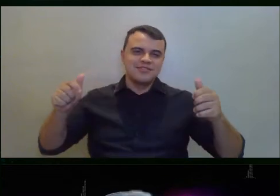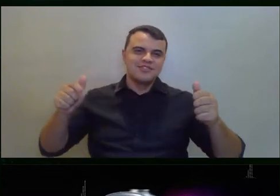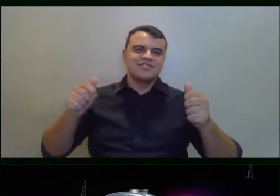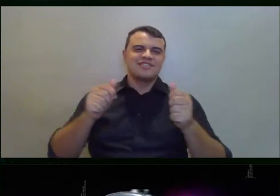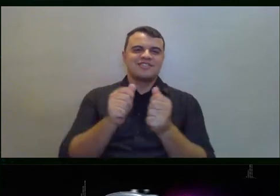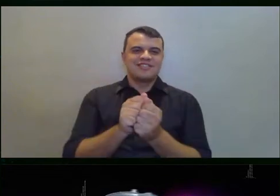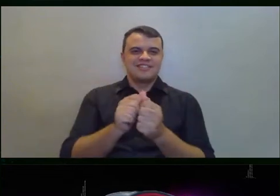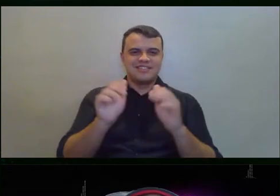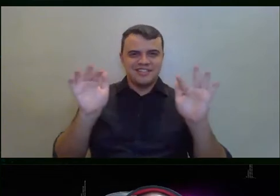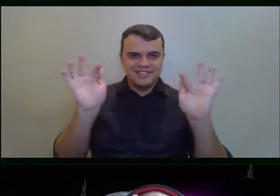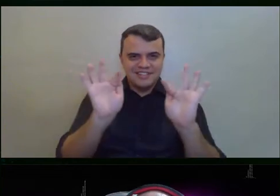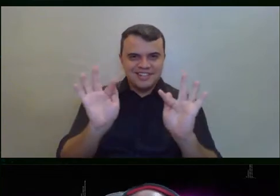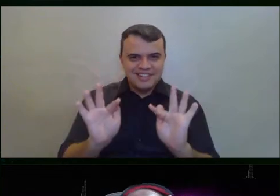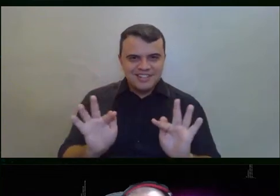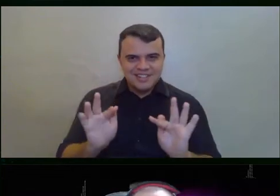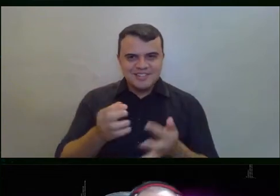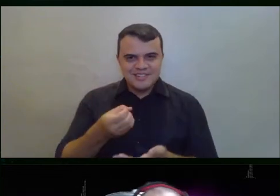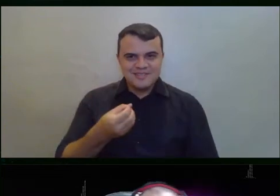tô muito feliz daqui